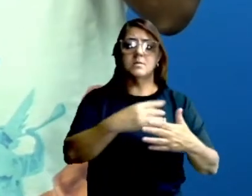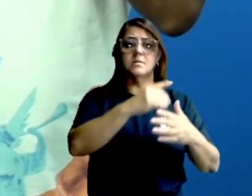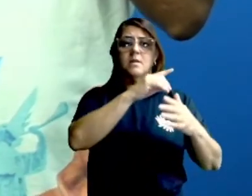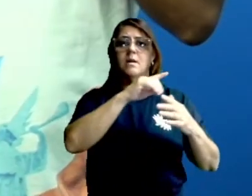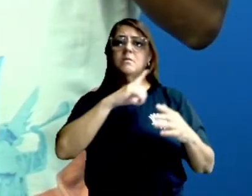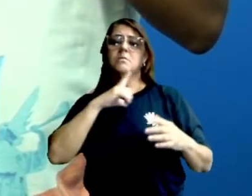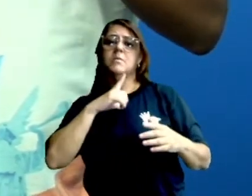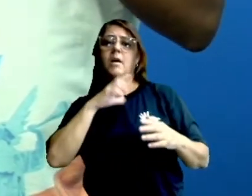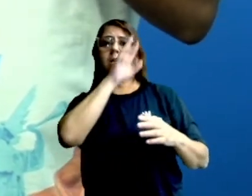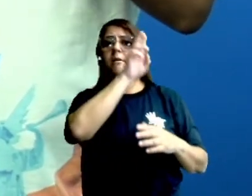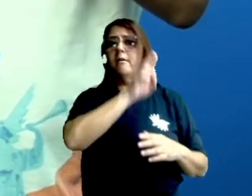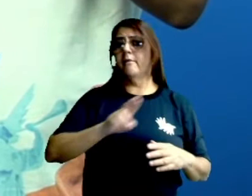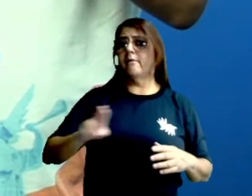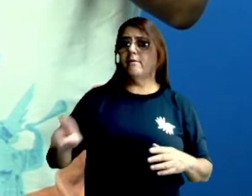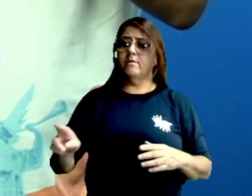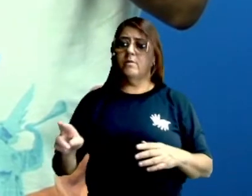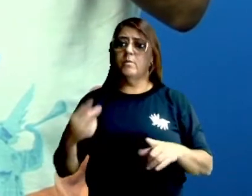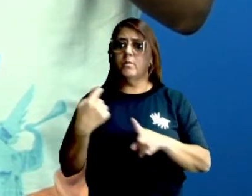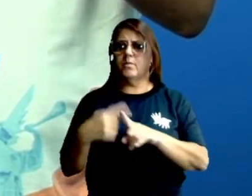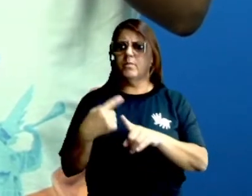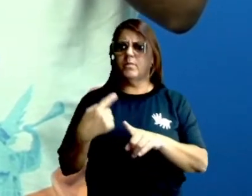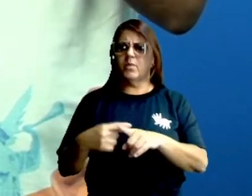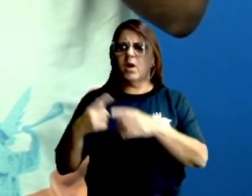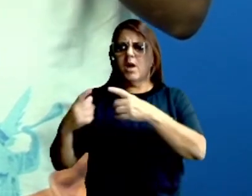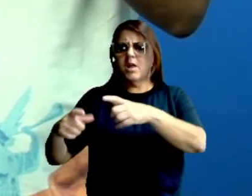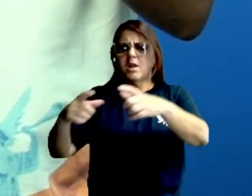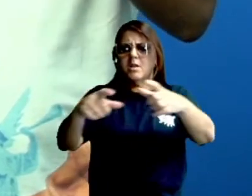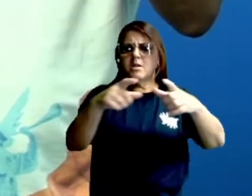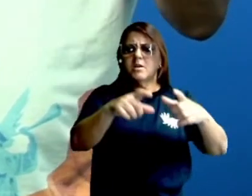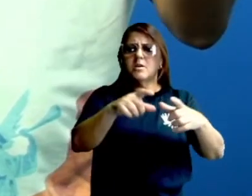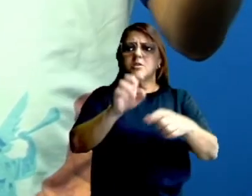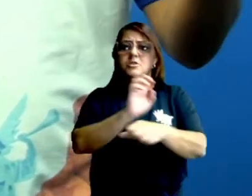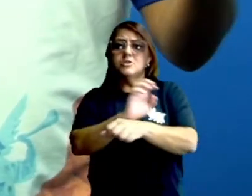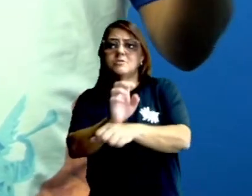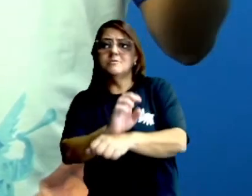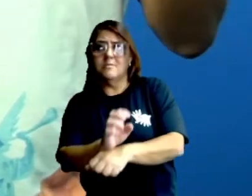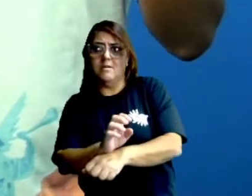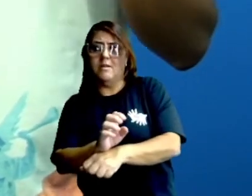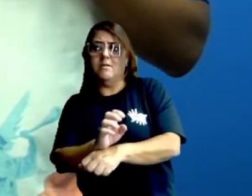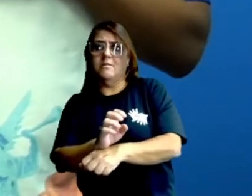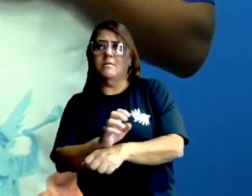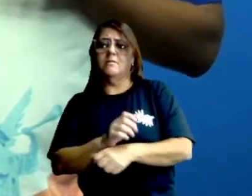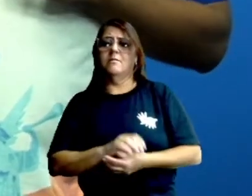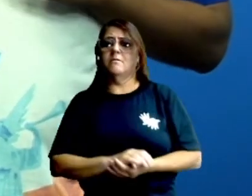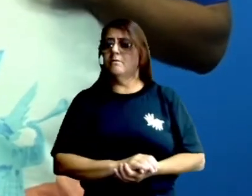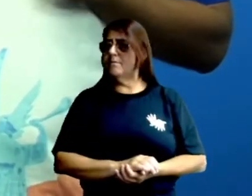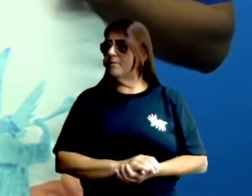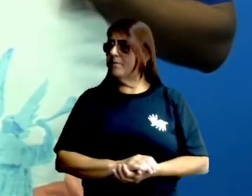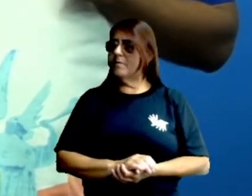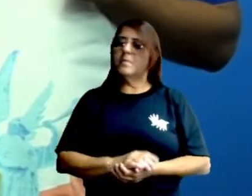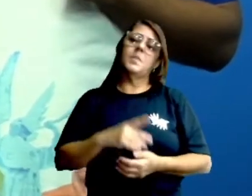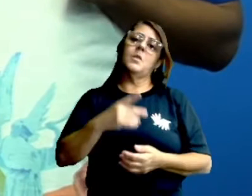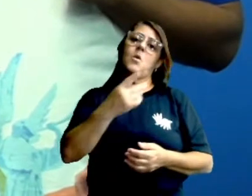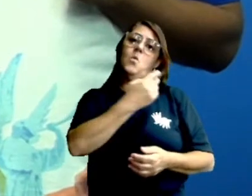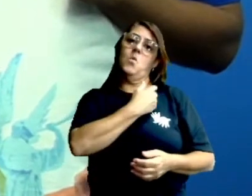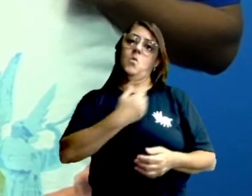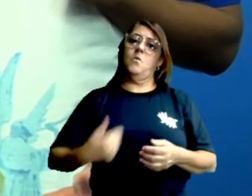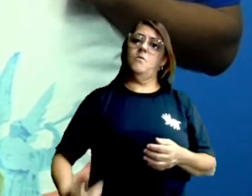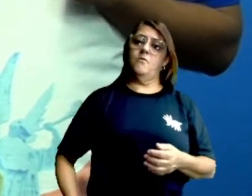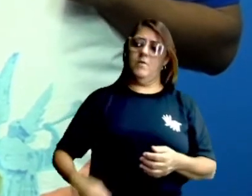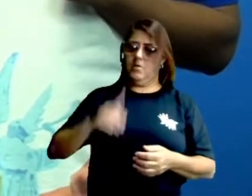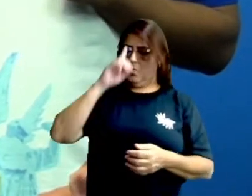religiosos, porque eram estados, eram cidades teocráticas. Ou seja, o governante,